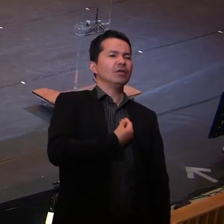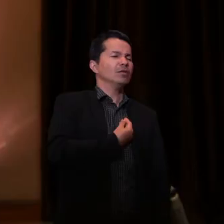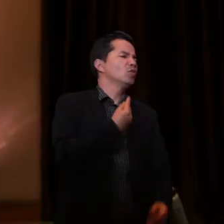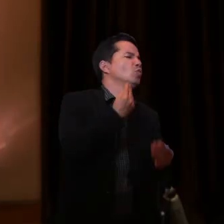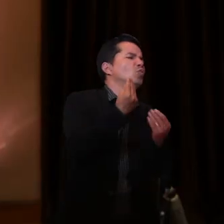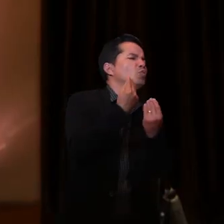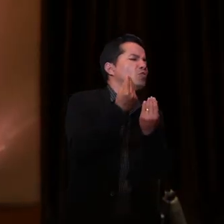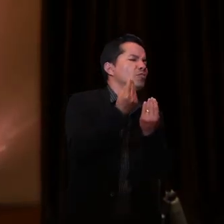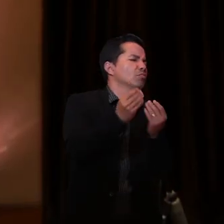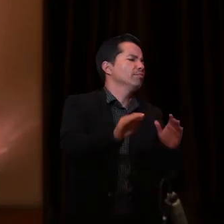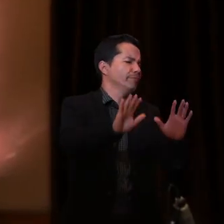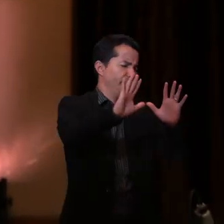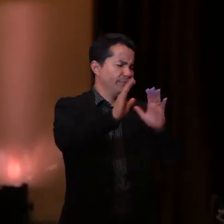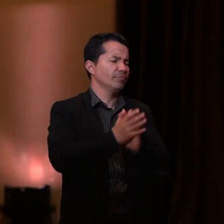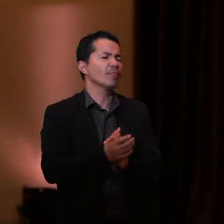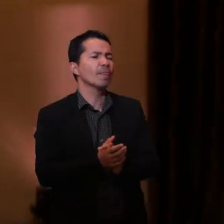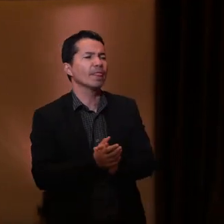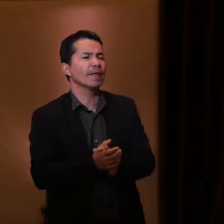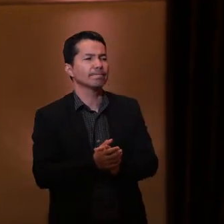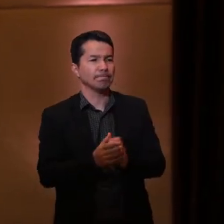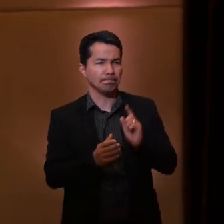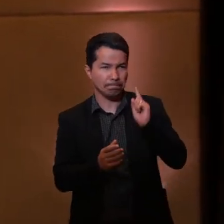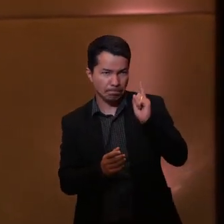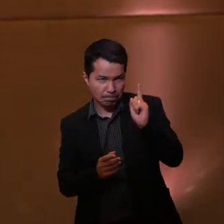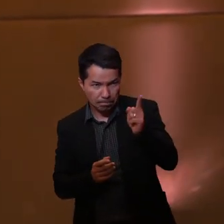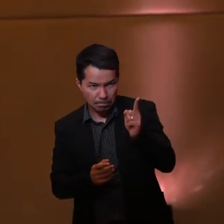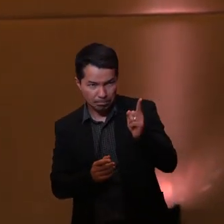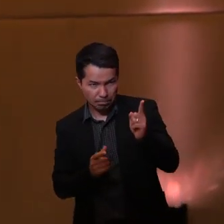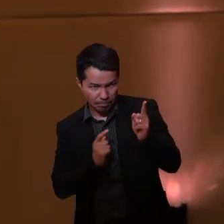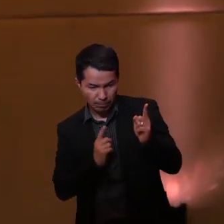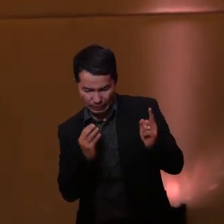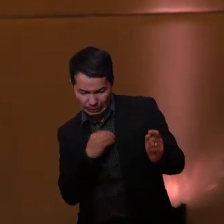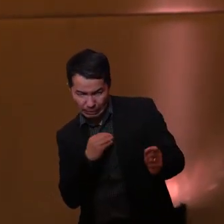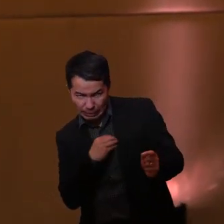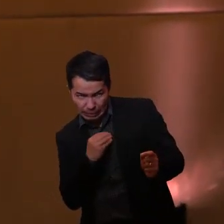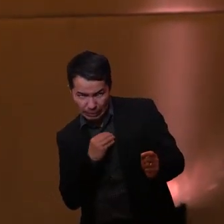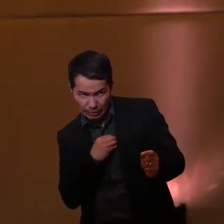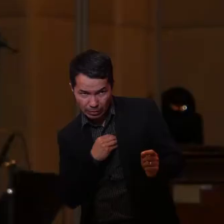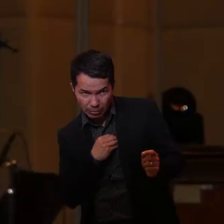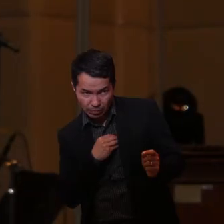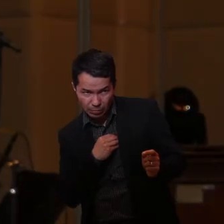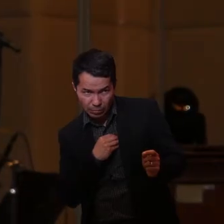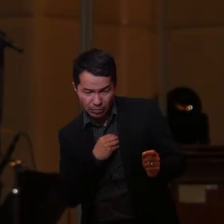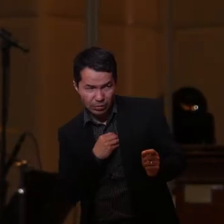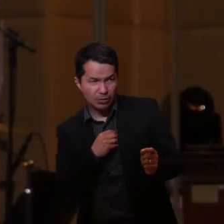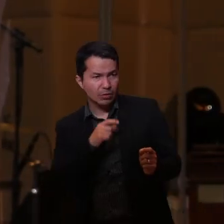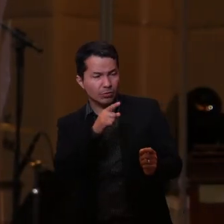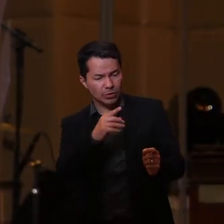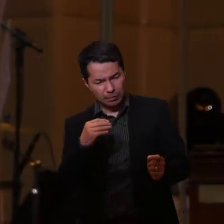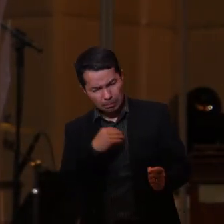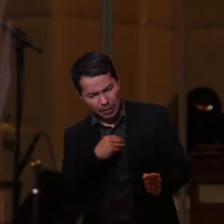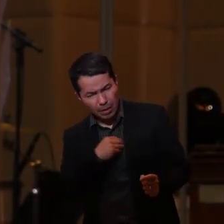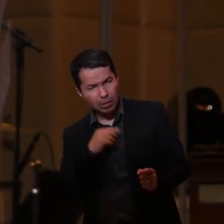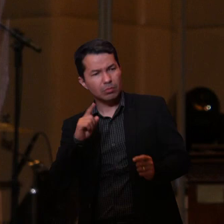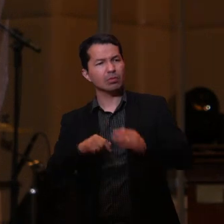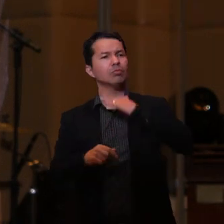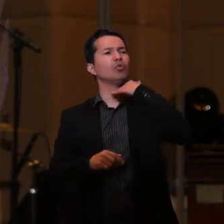E por conta disso, a Bíblia fala que o pecado gera morte. Que morte é essa? Espiritual.